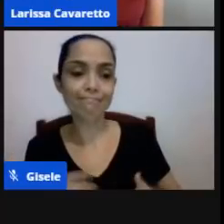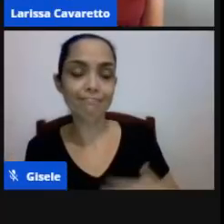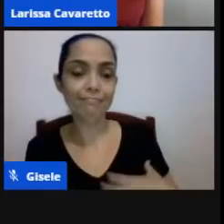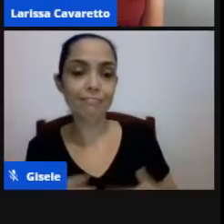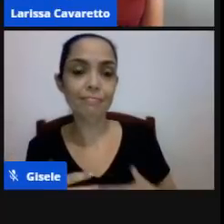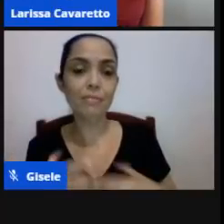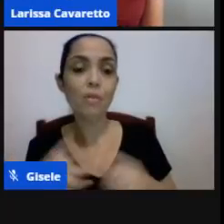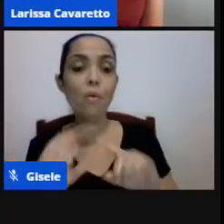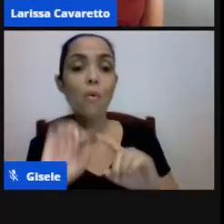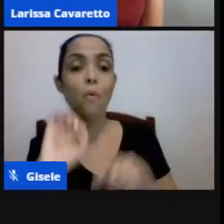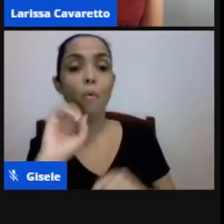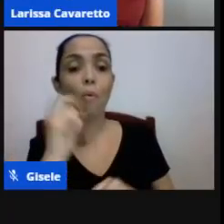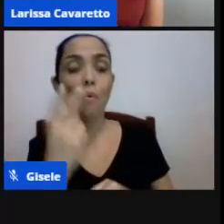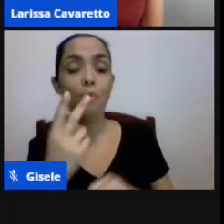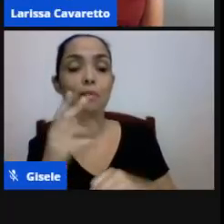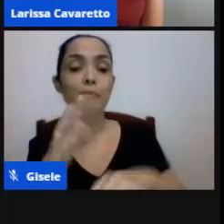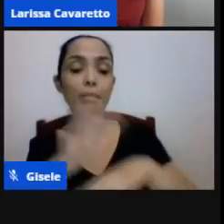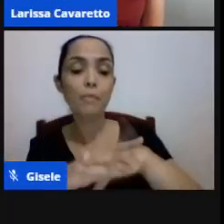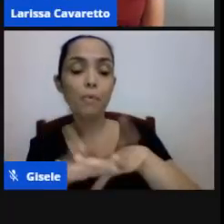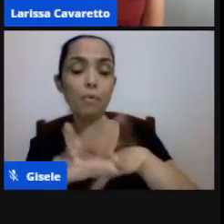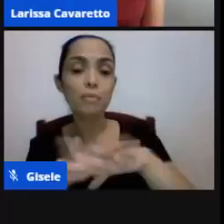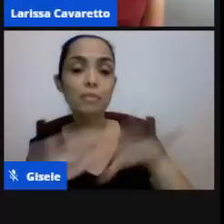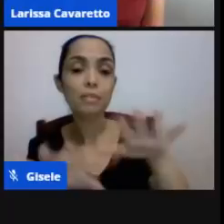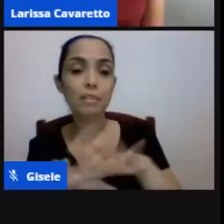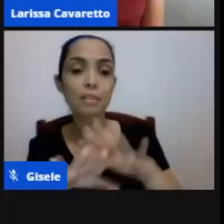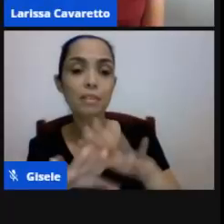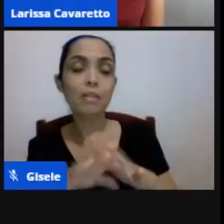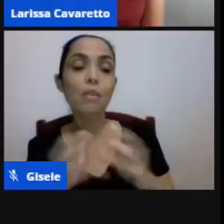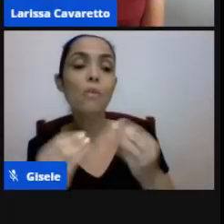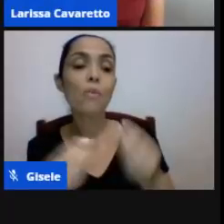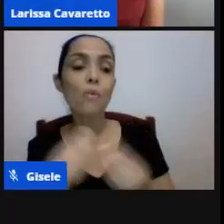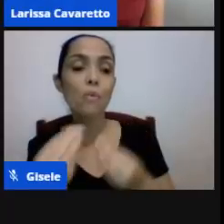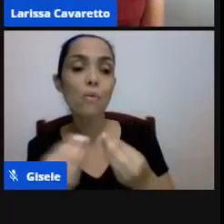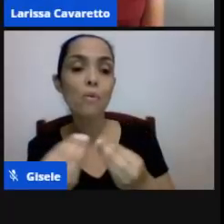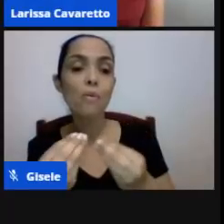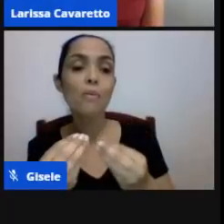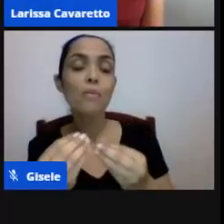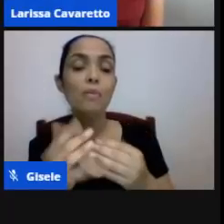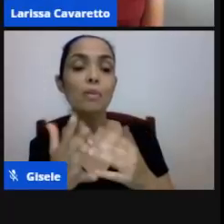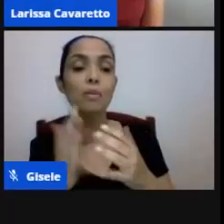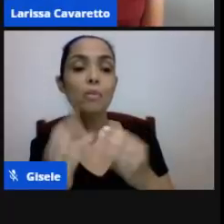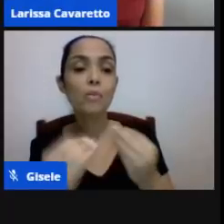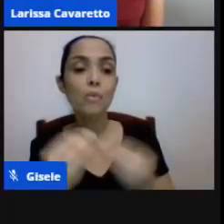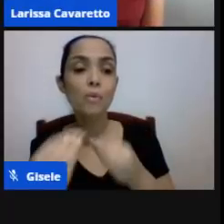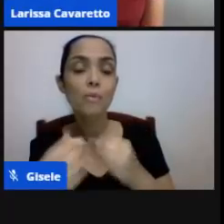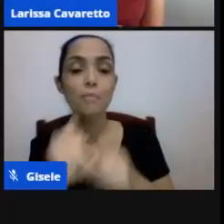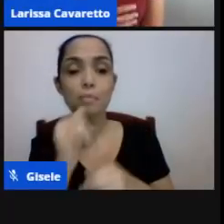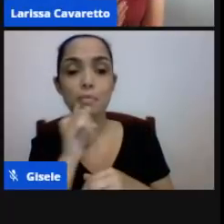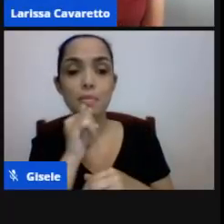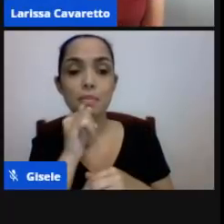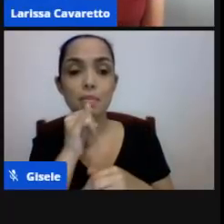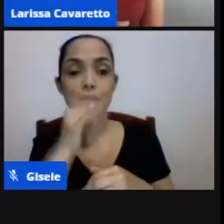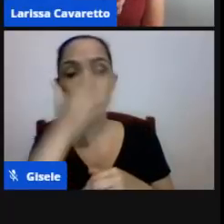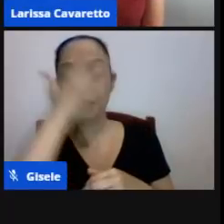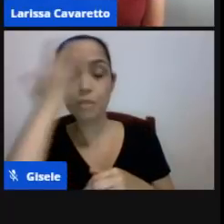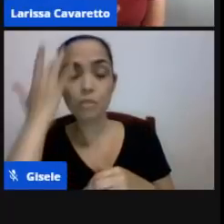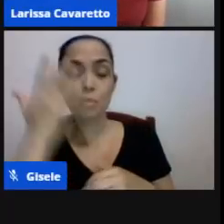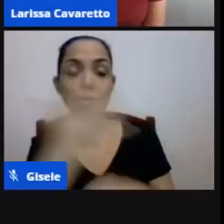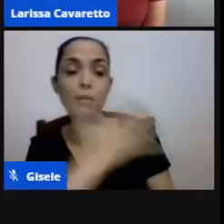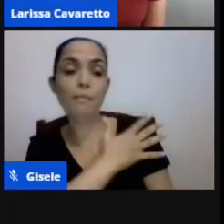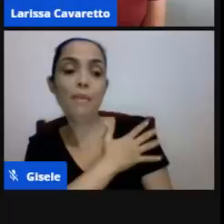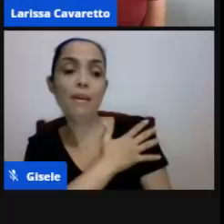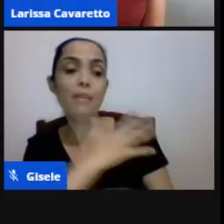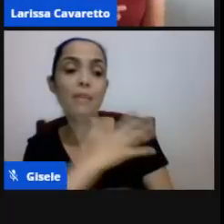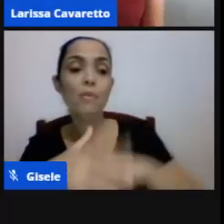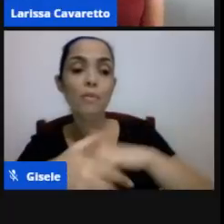de transmissão por contato. E são duas formas, o contato direto, que é que, por exemplo, quando uma pessoa encosta na mão de